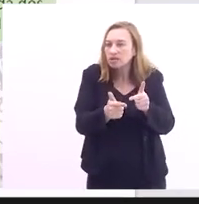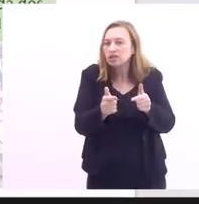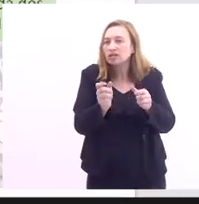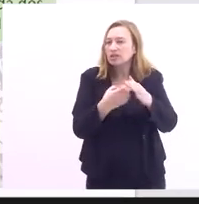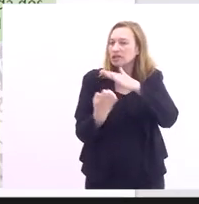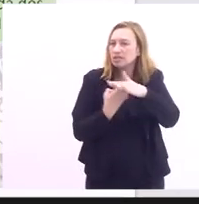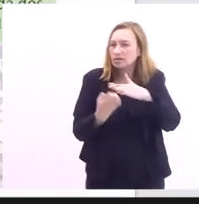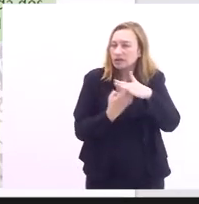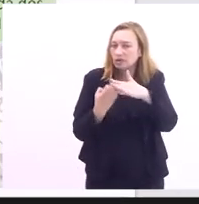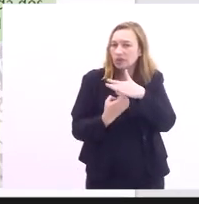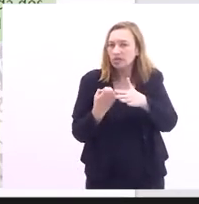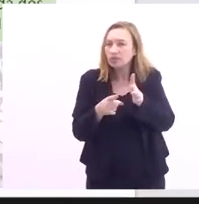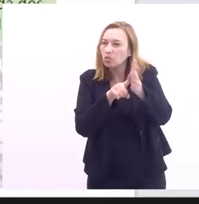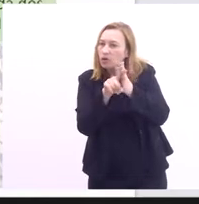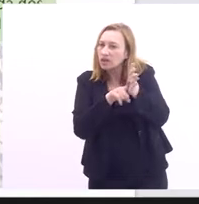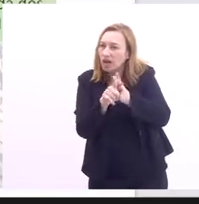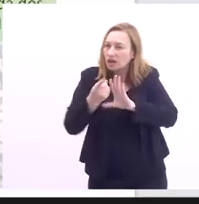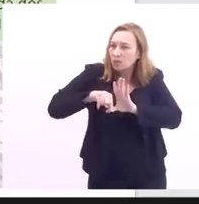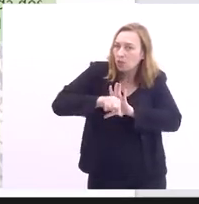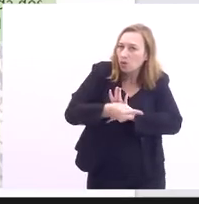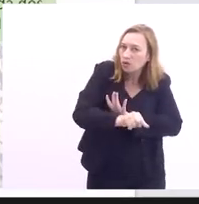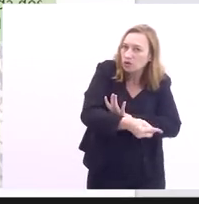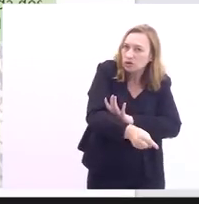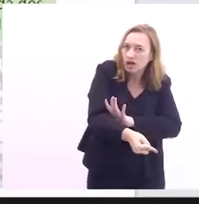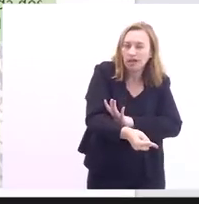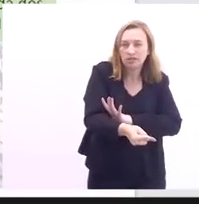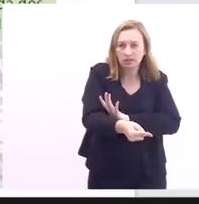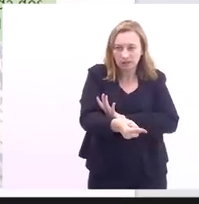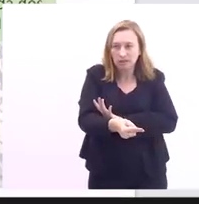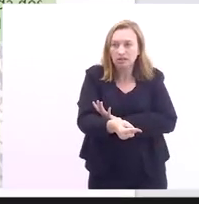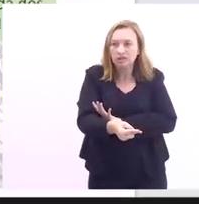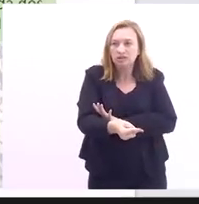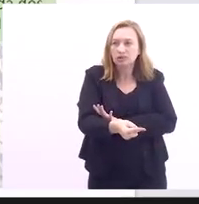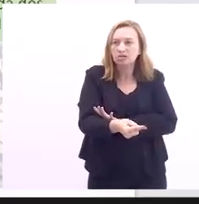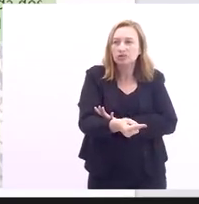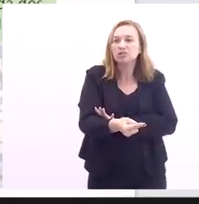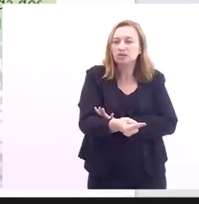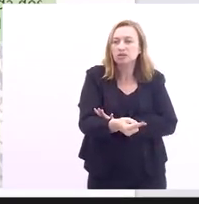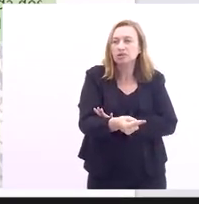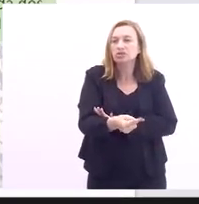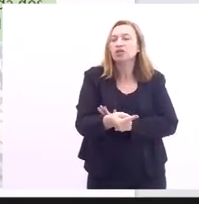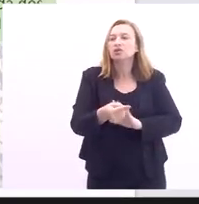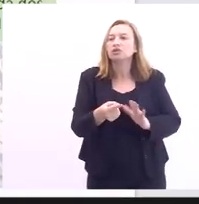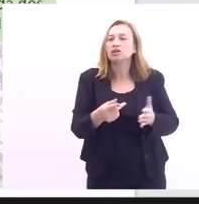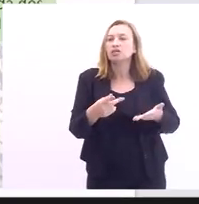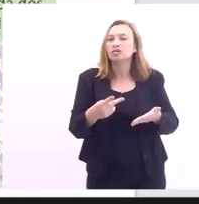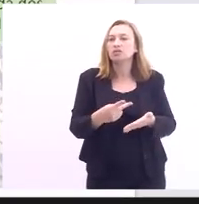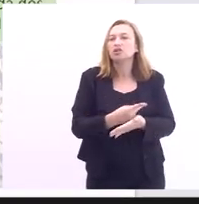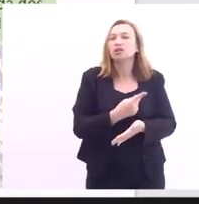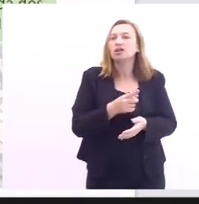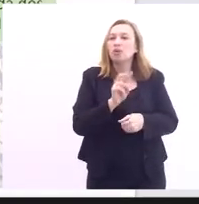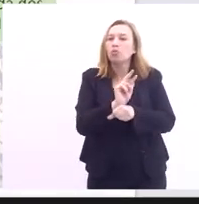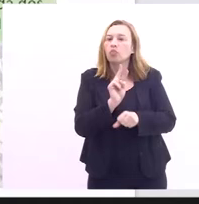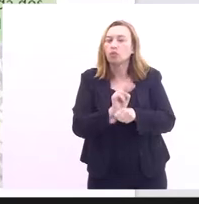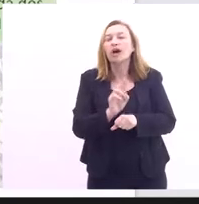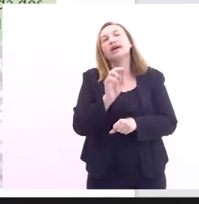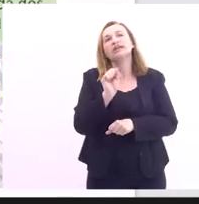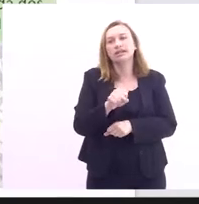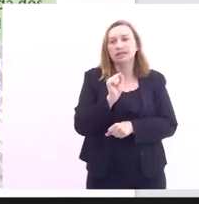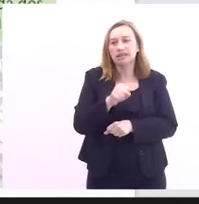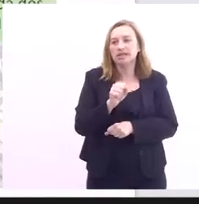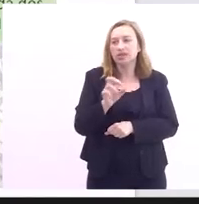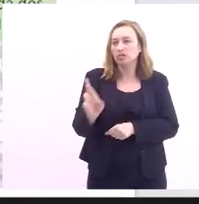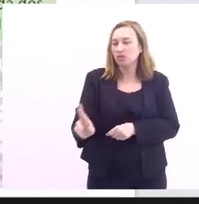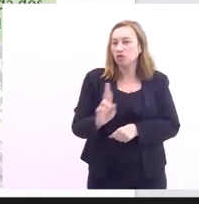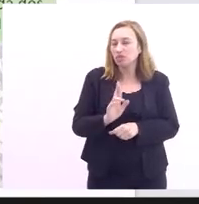empresas, passa por uma análise um pouco mais aprofundada quando esses indícios surgem lá no monitoramento, e aí sim, não